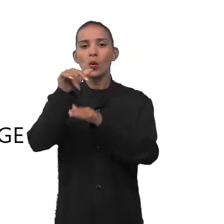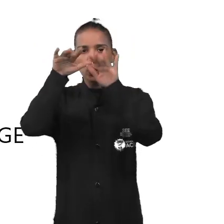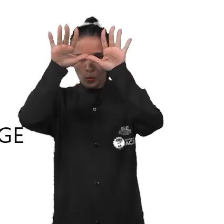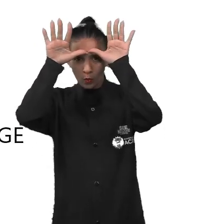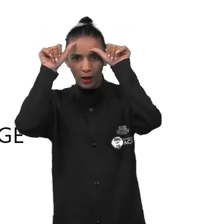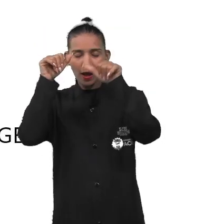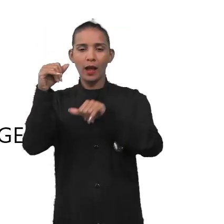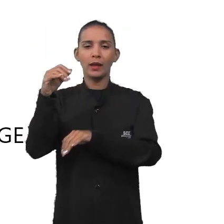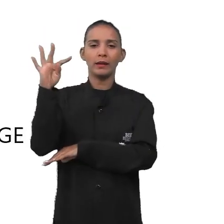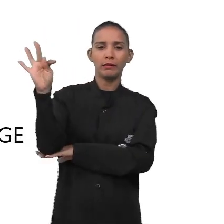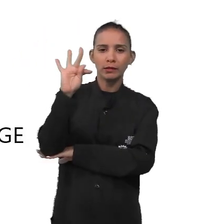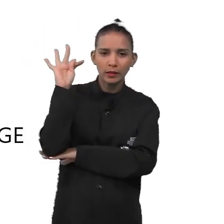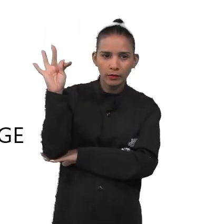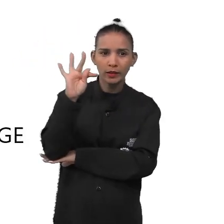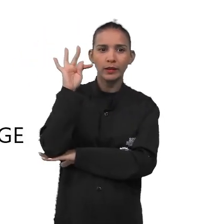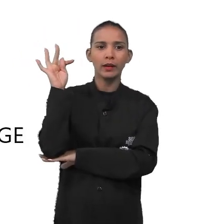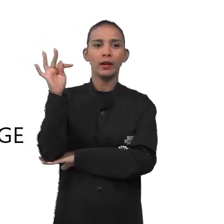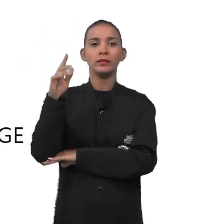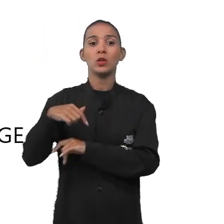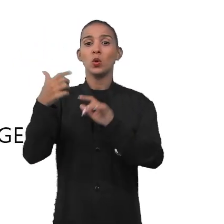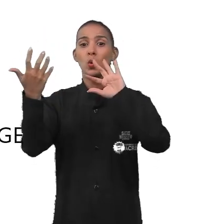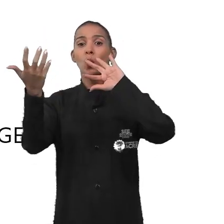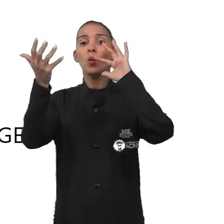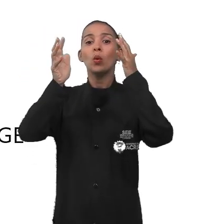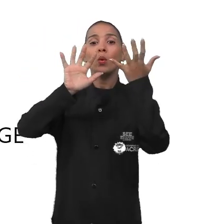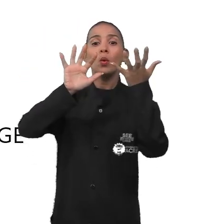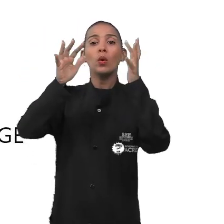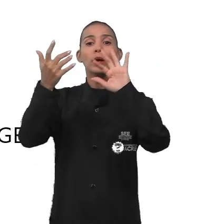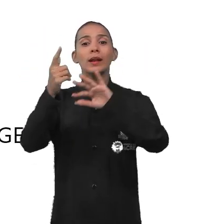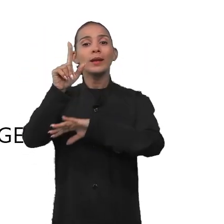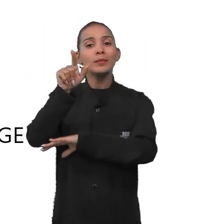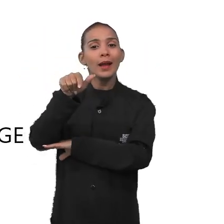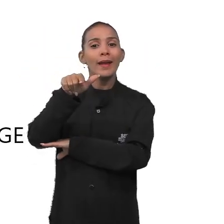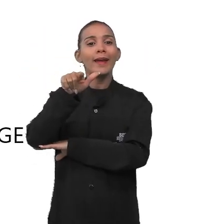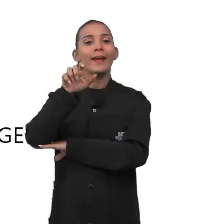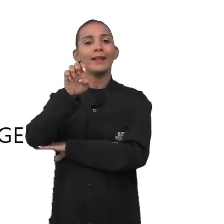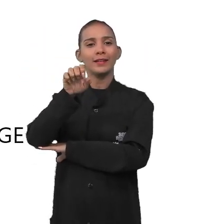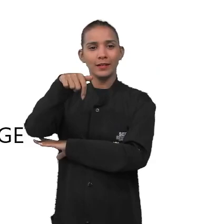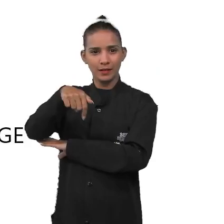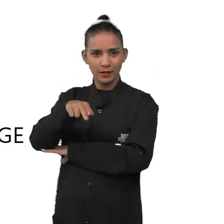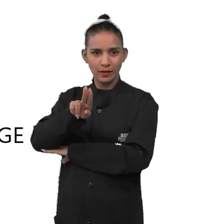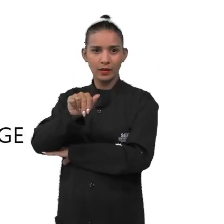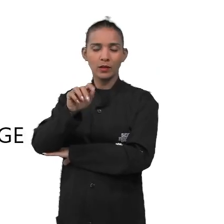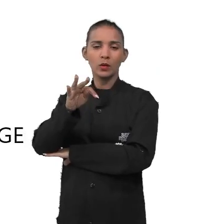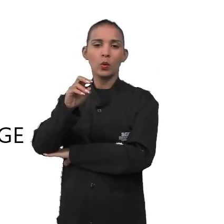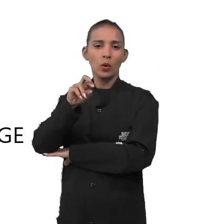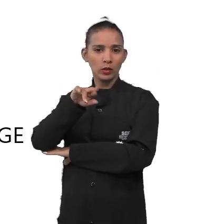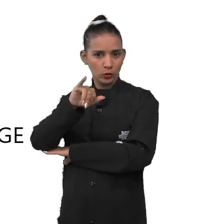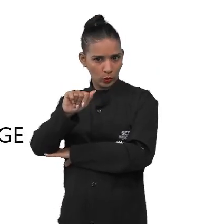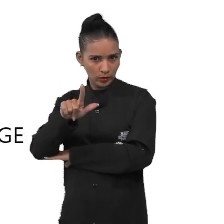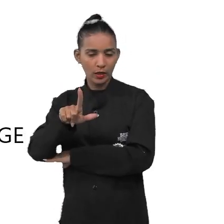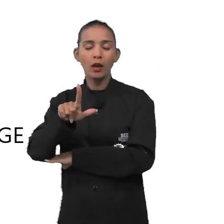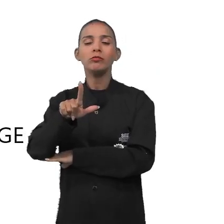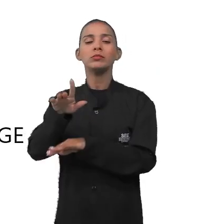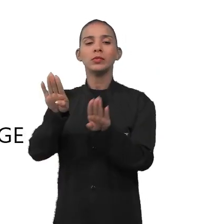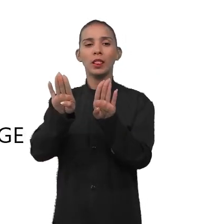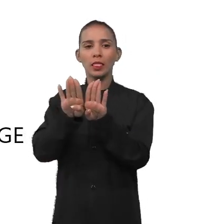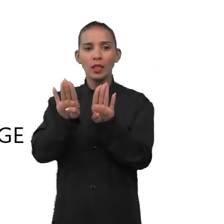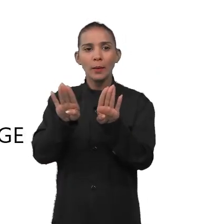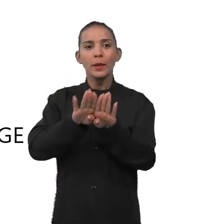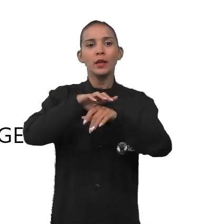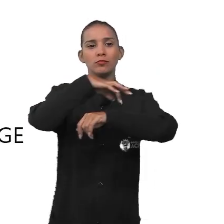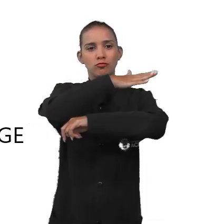Acre é do tipo equatorial. O relevo predominante é formado principalmente por planícies